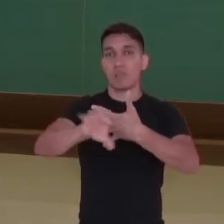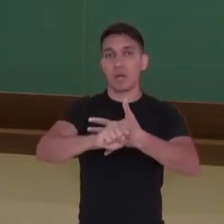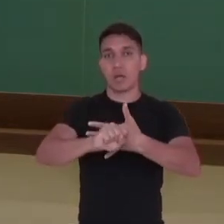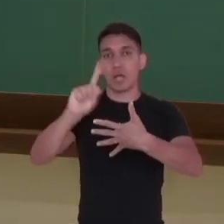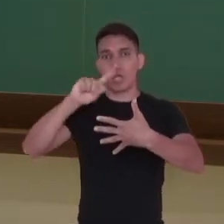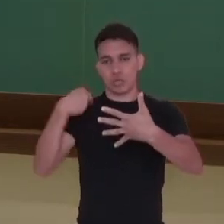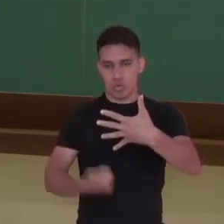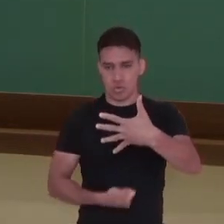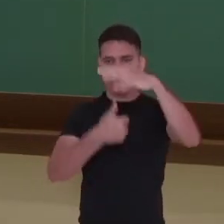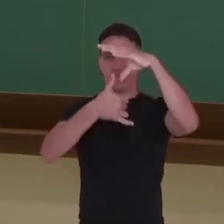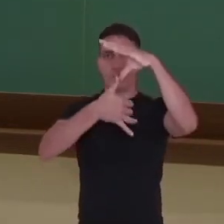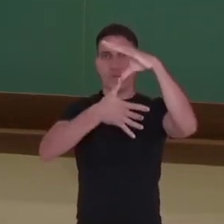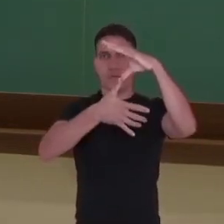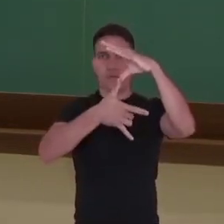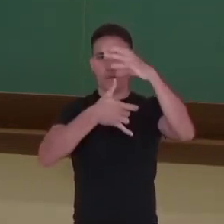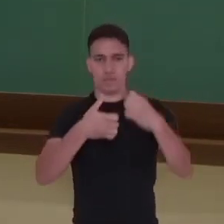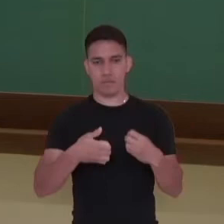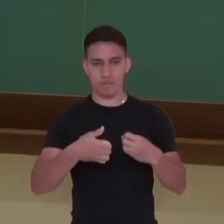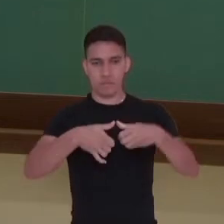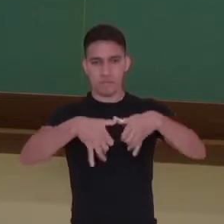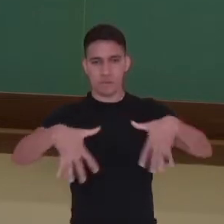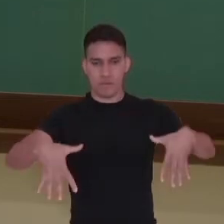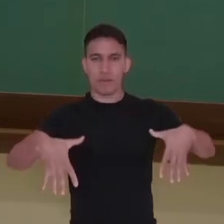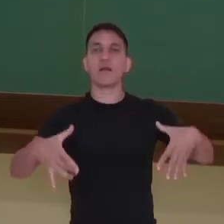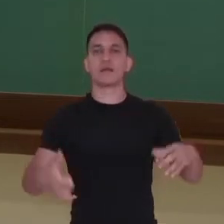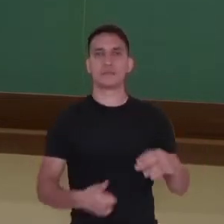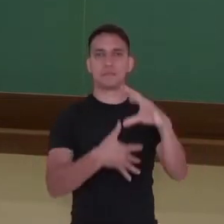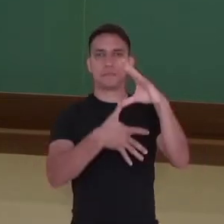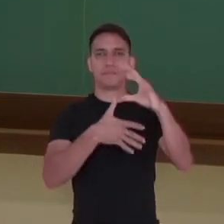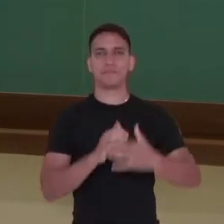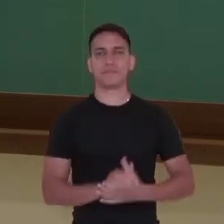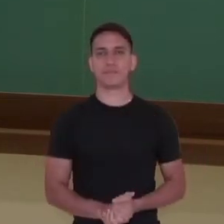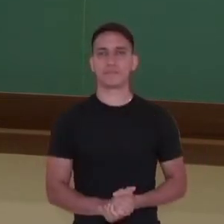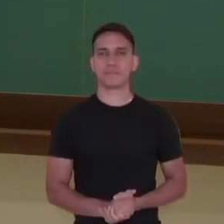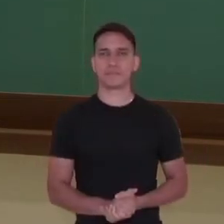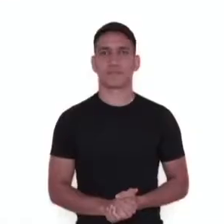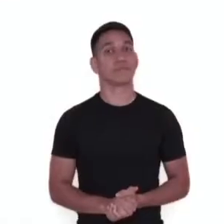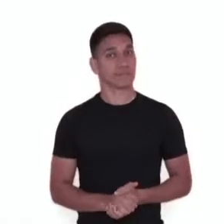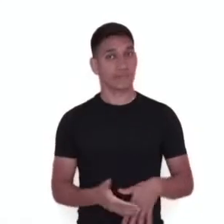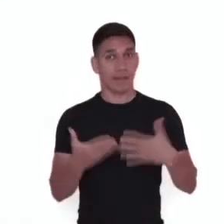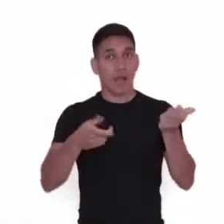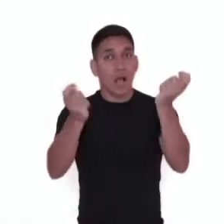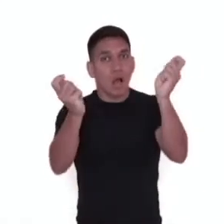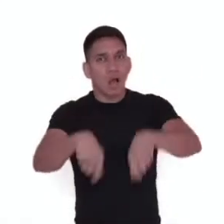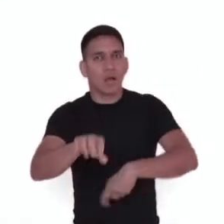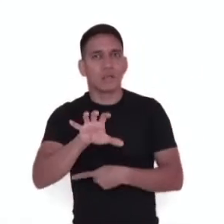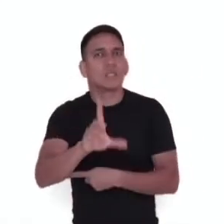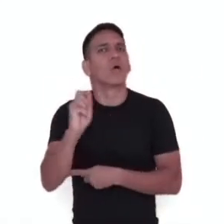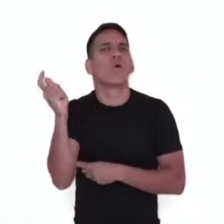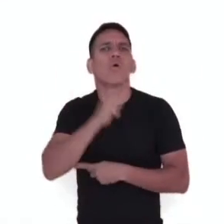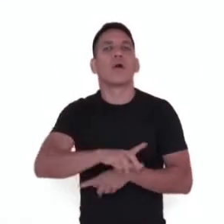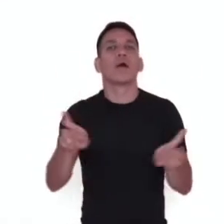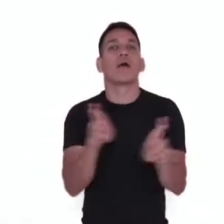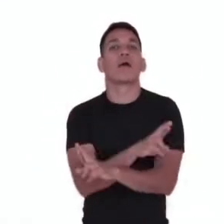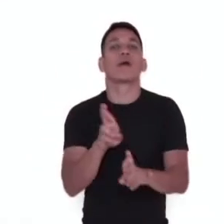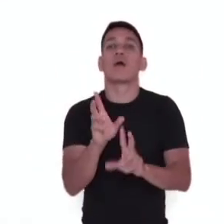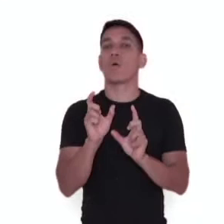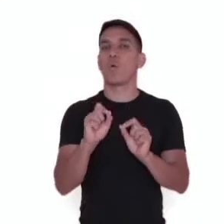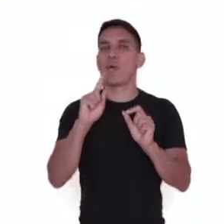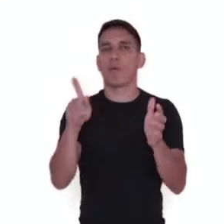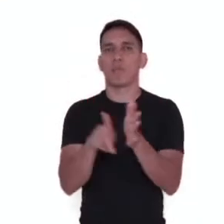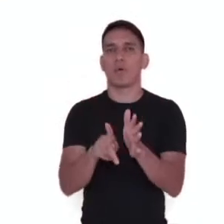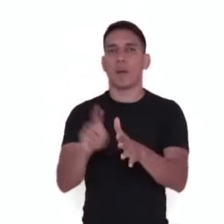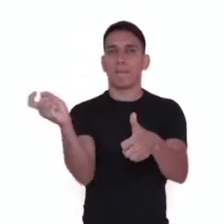nervoso periférico e central. Essas capacidades, então, estão relacionadas com